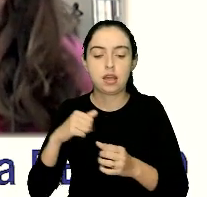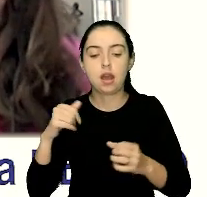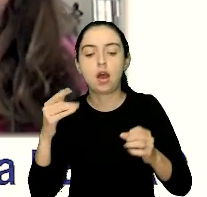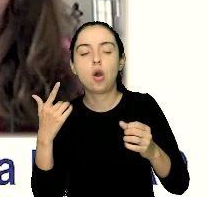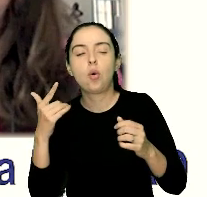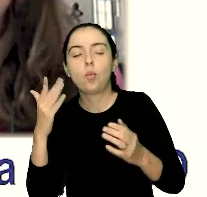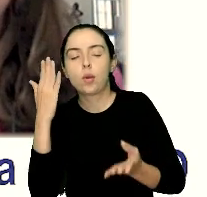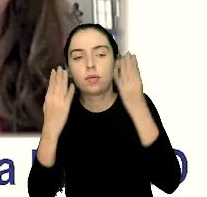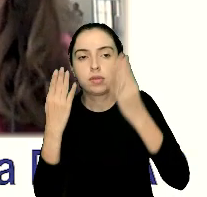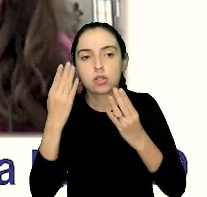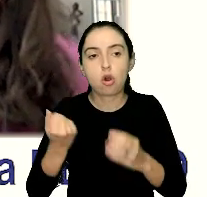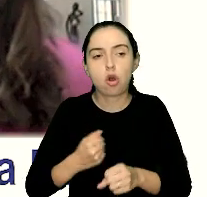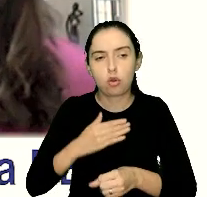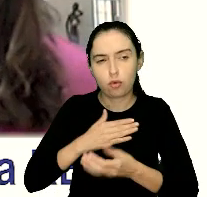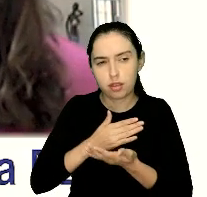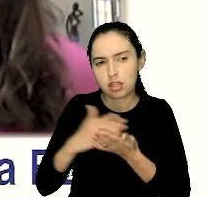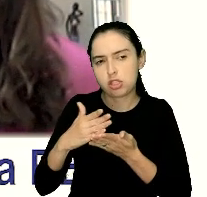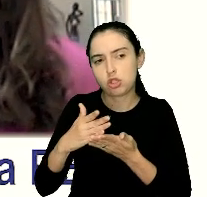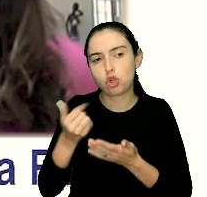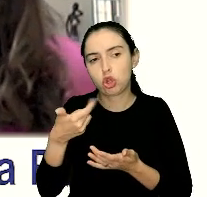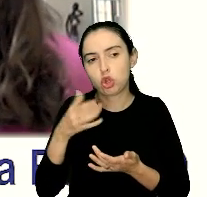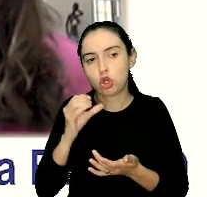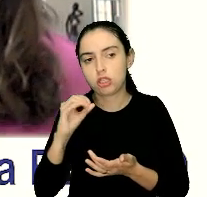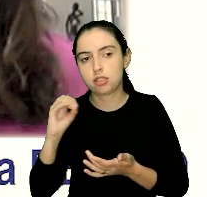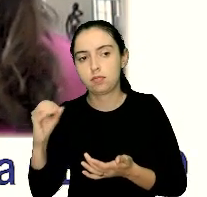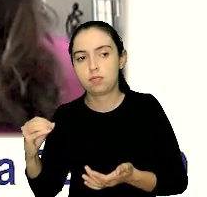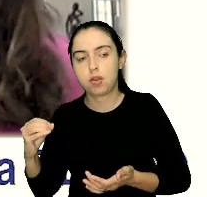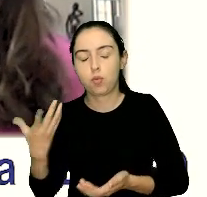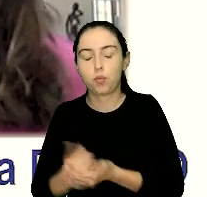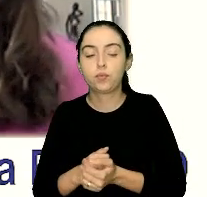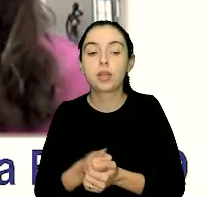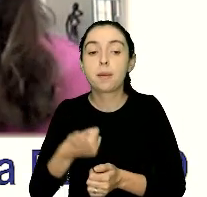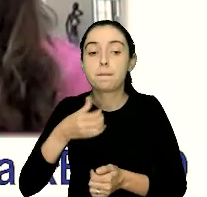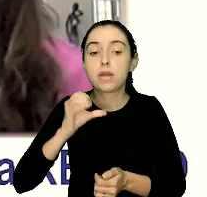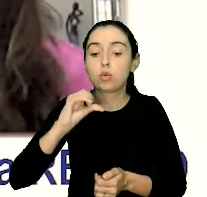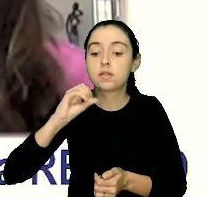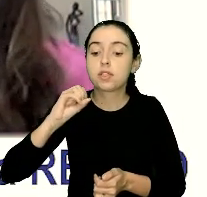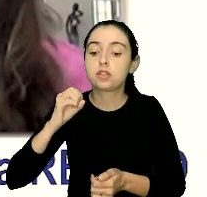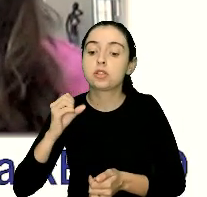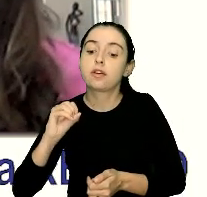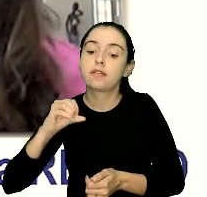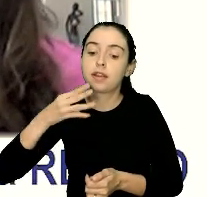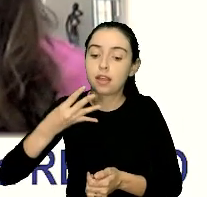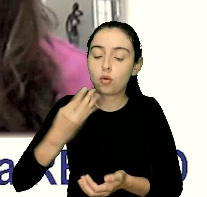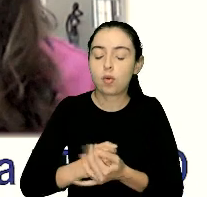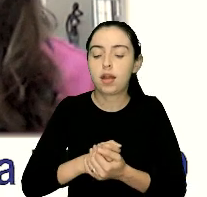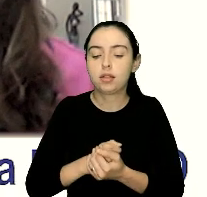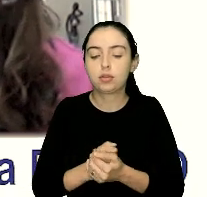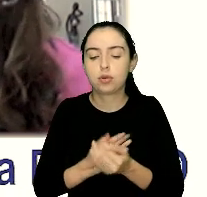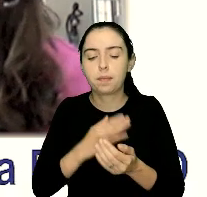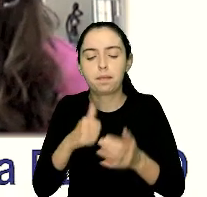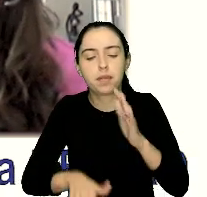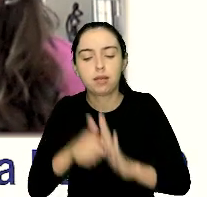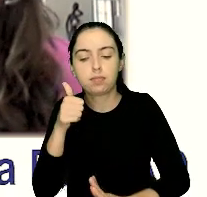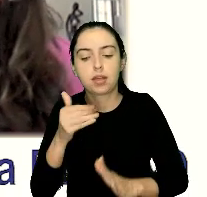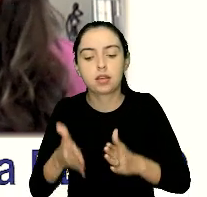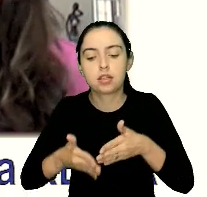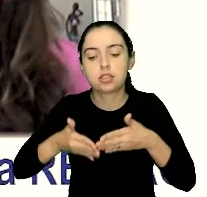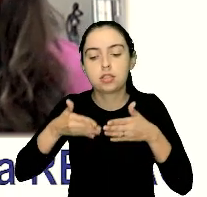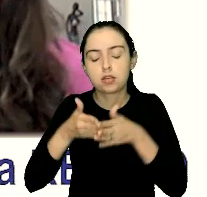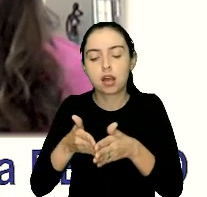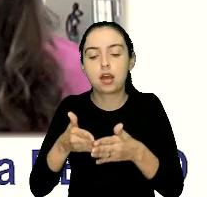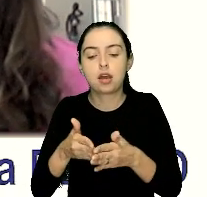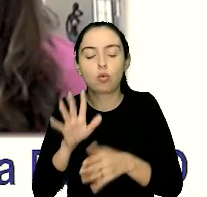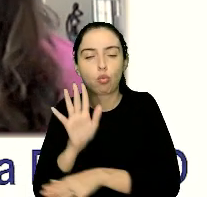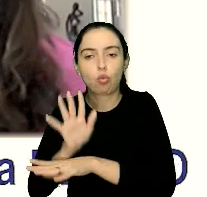Em 1994, ocorreu a primeira sistematização das ações de promoção e assistência à saúde mental.